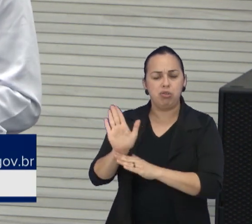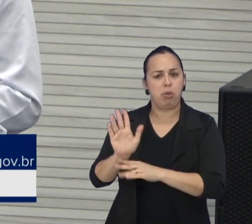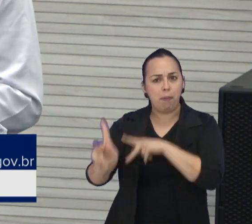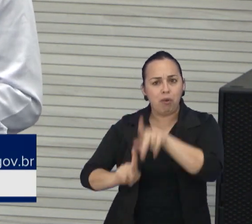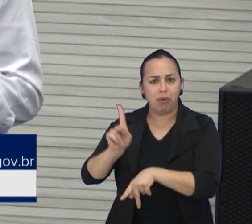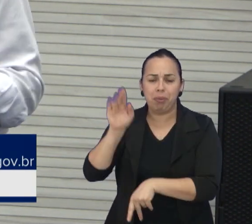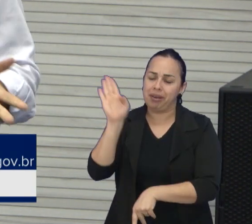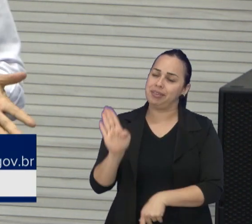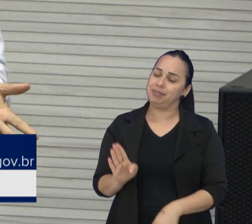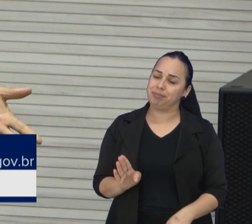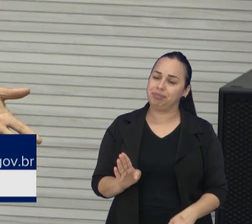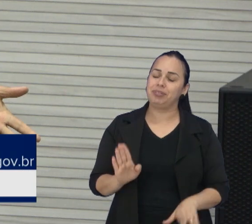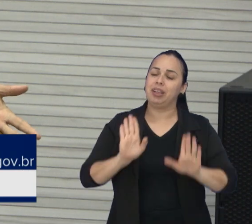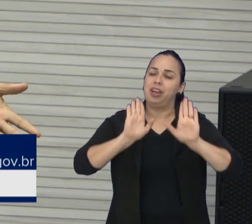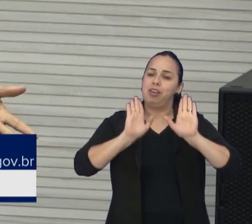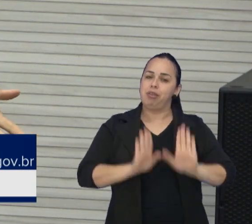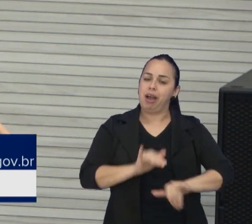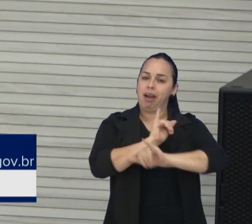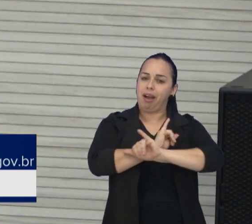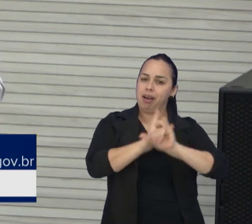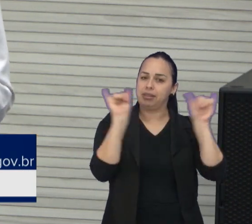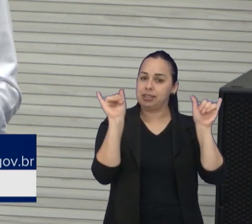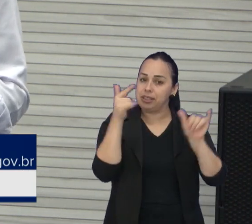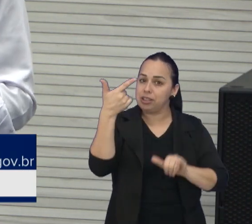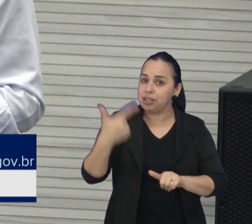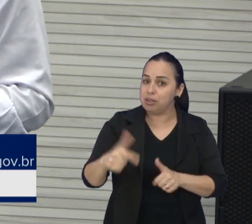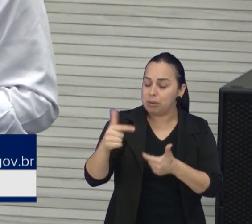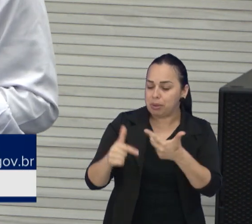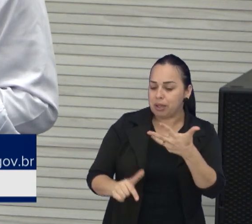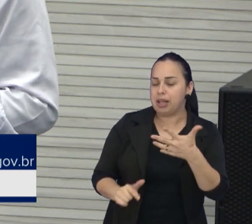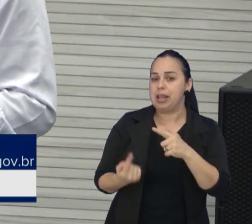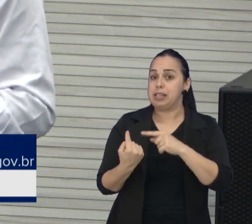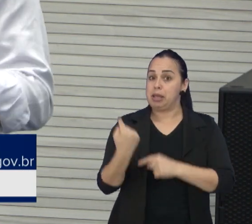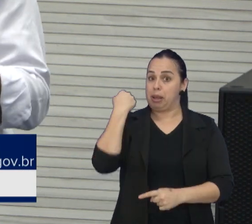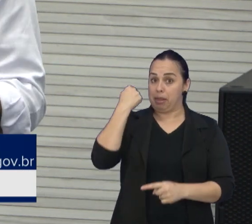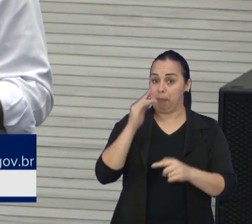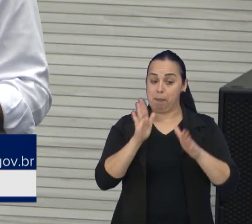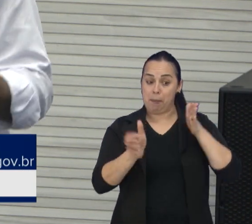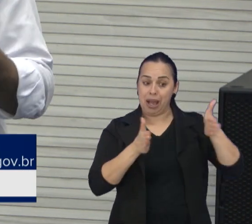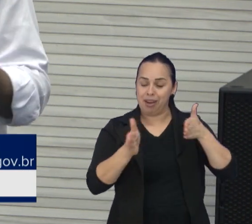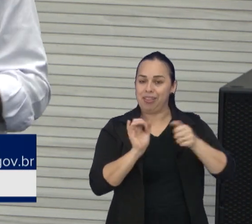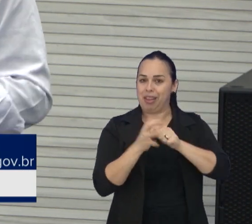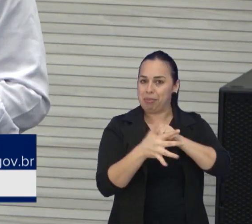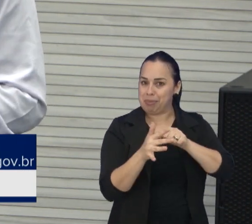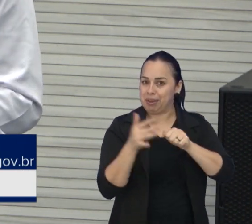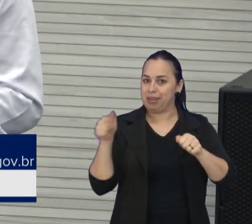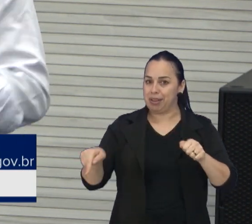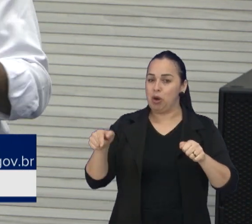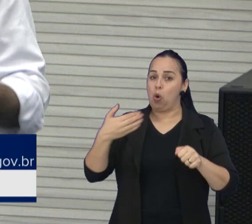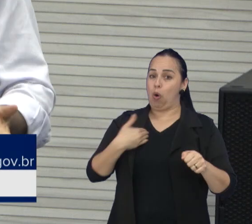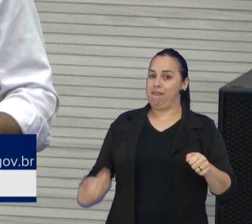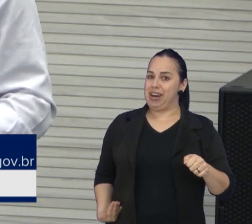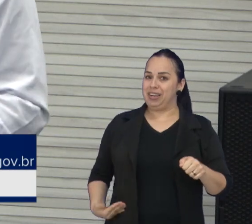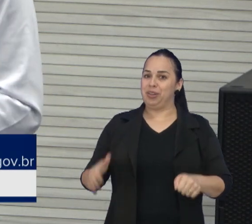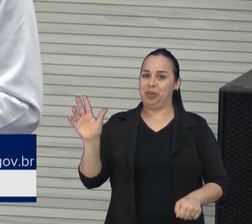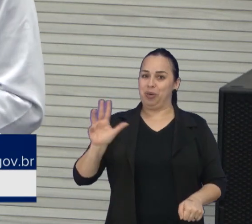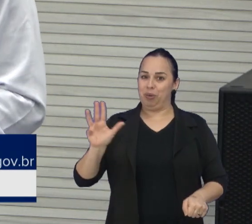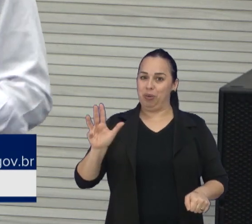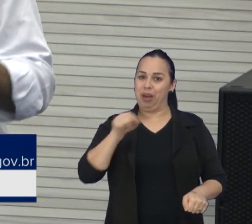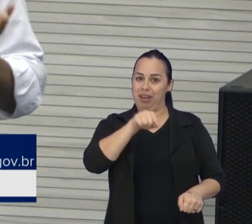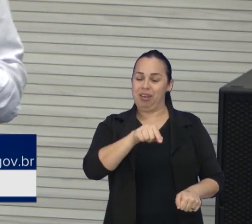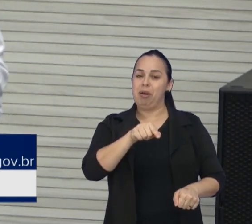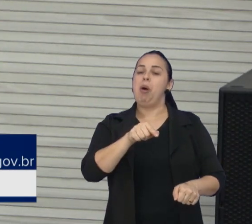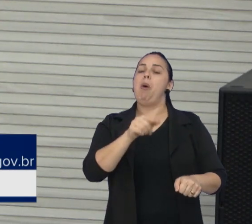brasileiro? E eu até já disse aqui outras vezes, se na época da pandemia nós tivemos o governo Lula lá, o Brasil tinha quebrado.